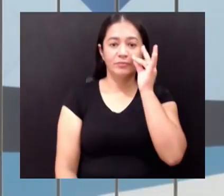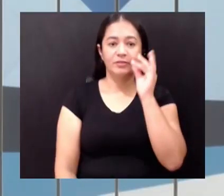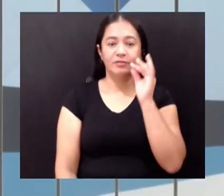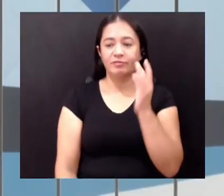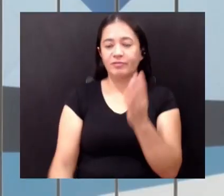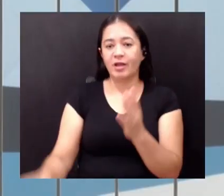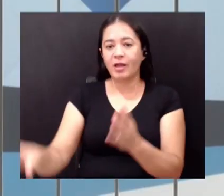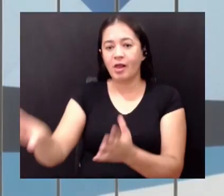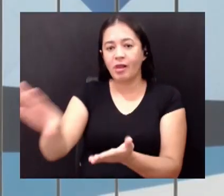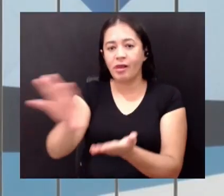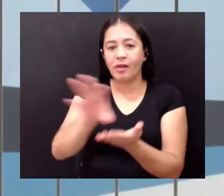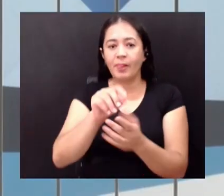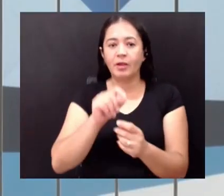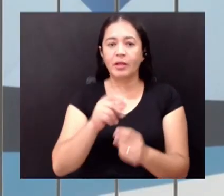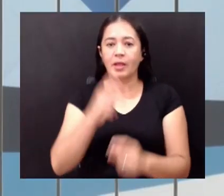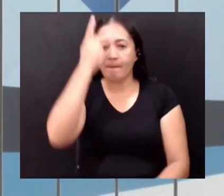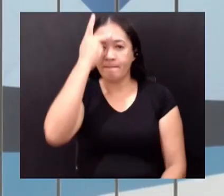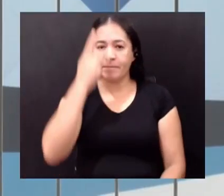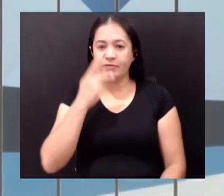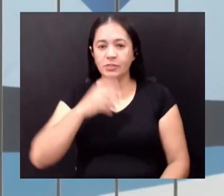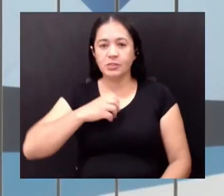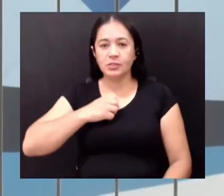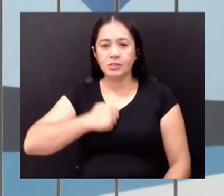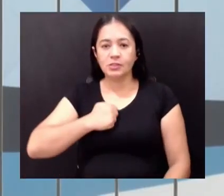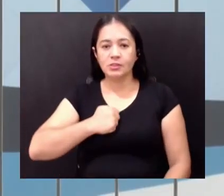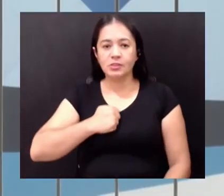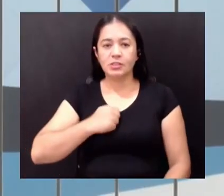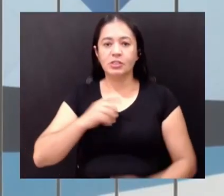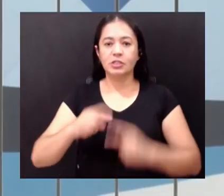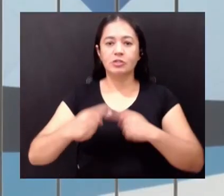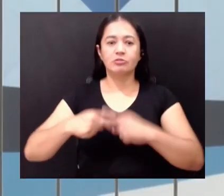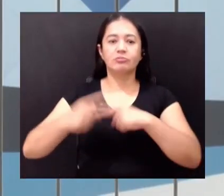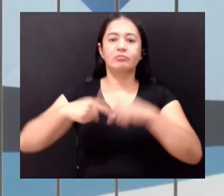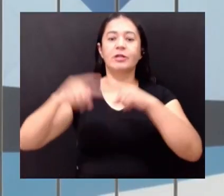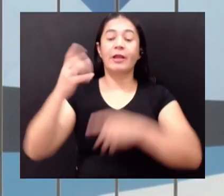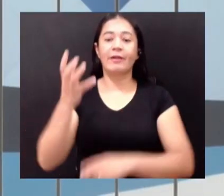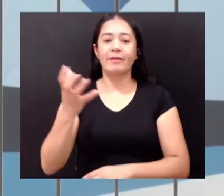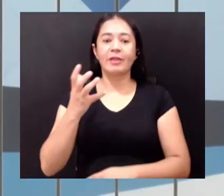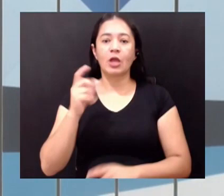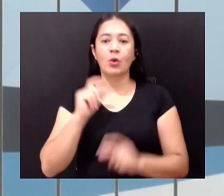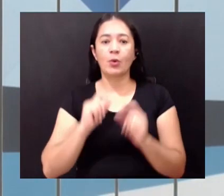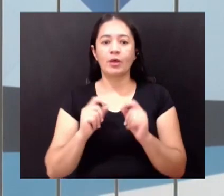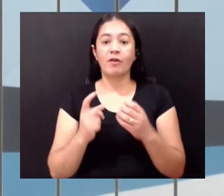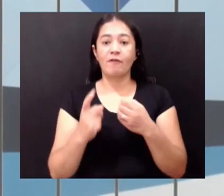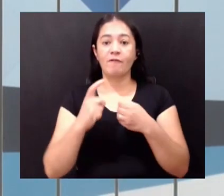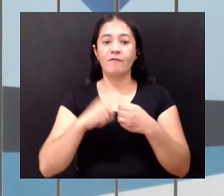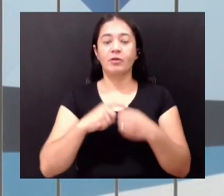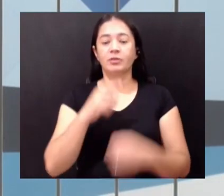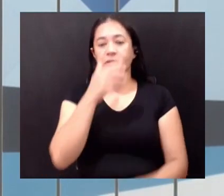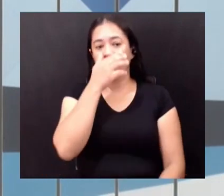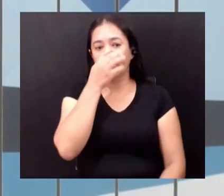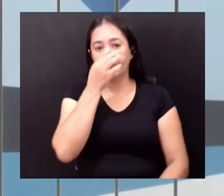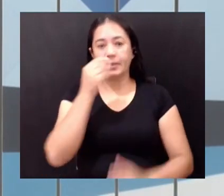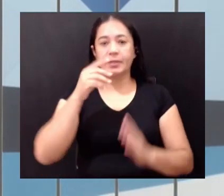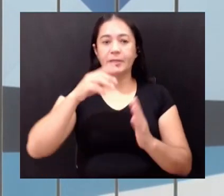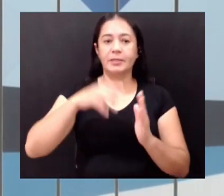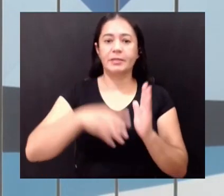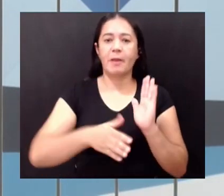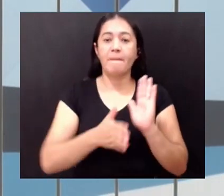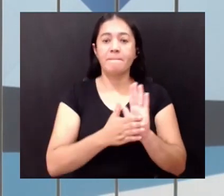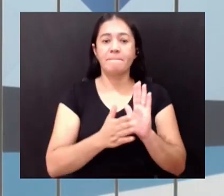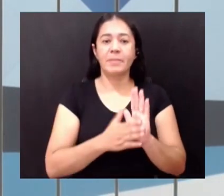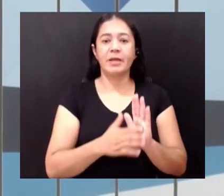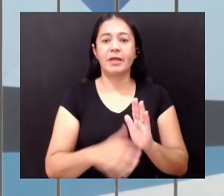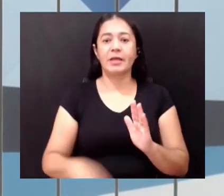agressivo de crescimento, né? Então, que queiram necessariamente voltar com metas mais agressivas, né? Que queiram uma